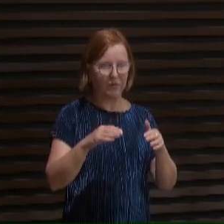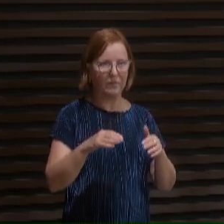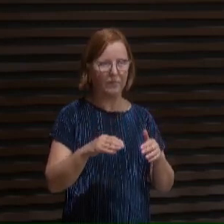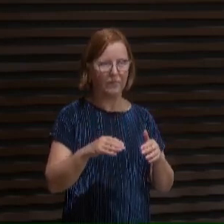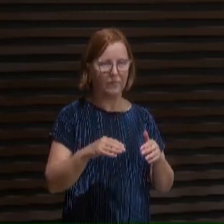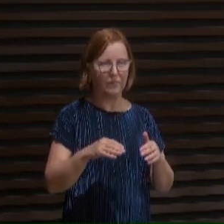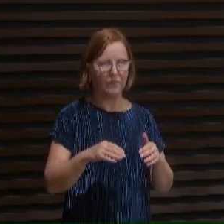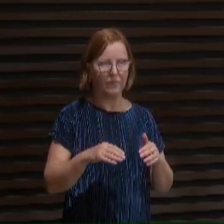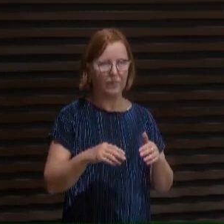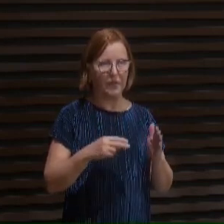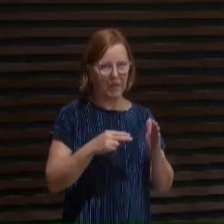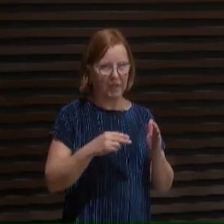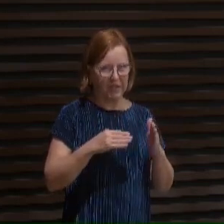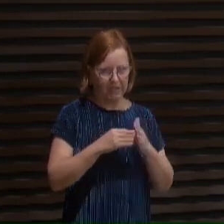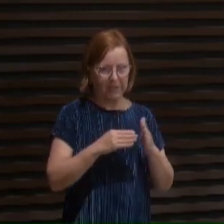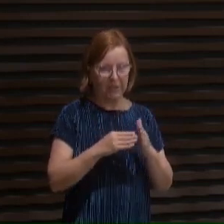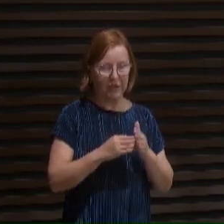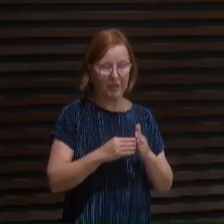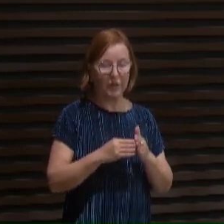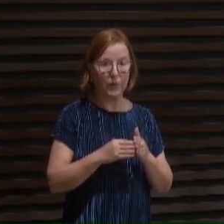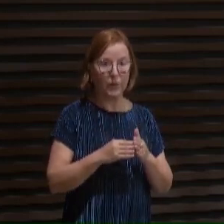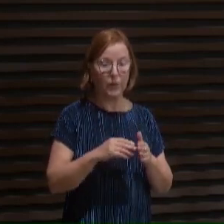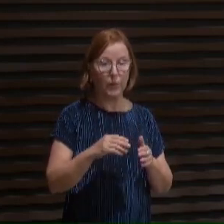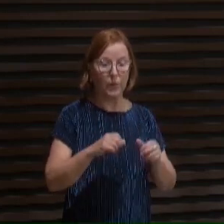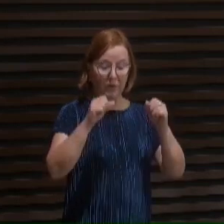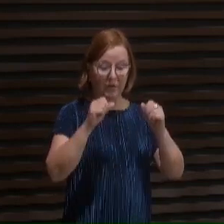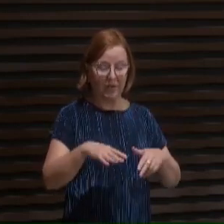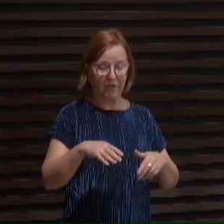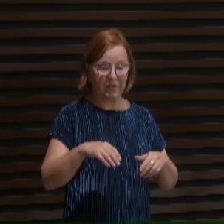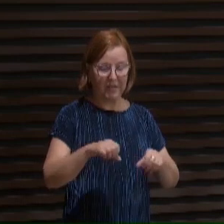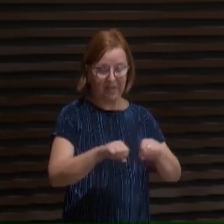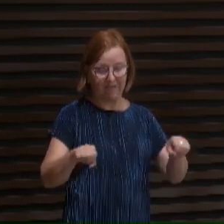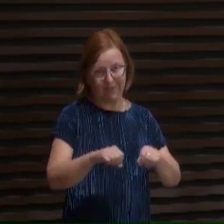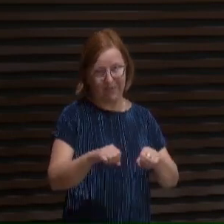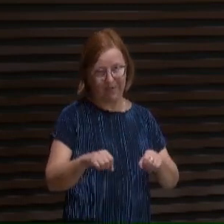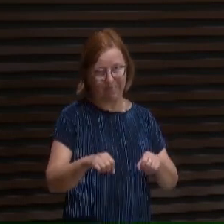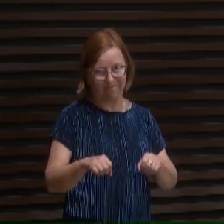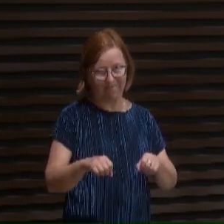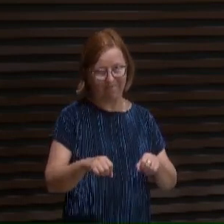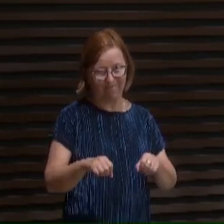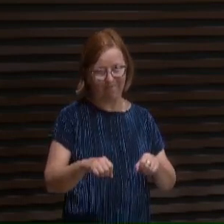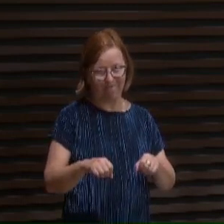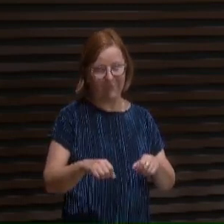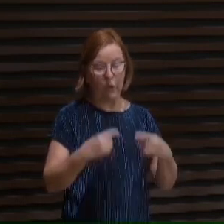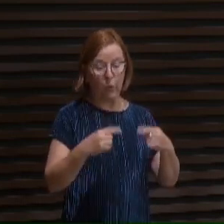da vara. Eles resistem o sinal da cruz.